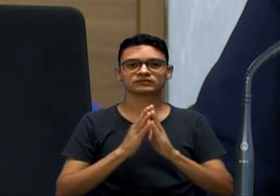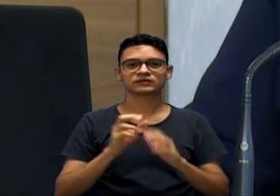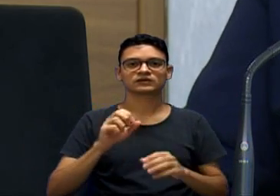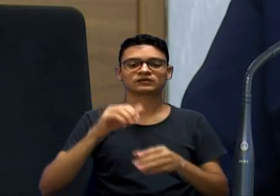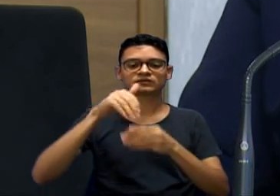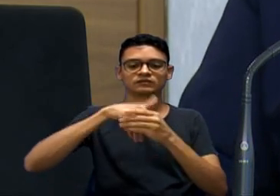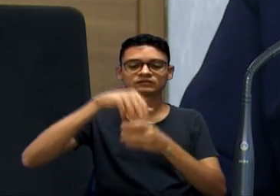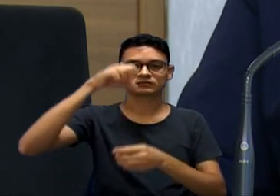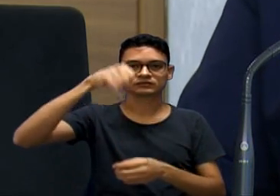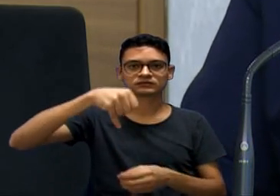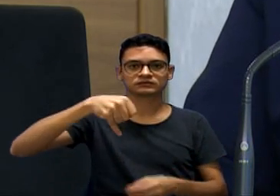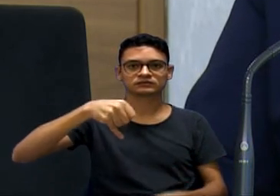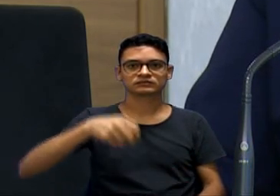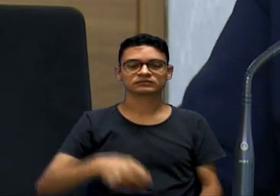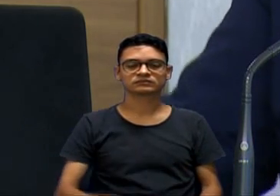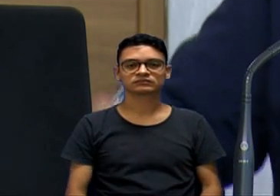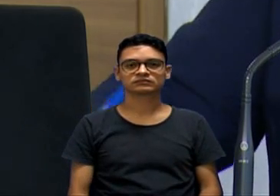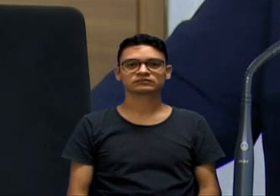sim.